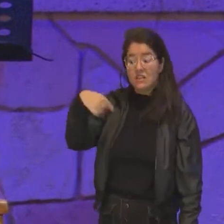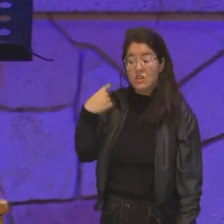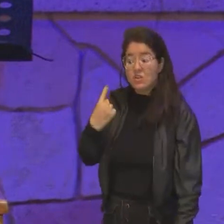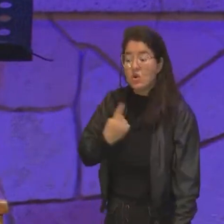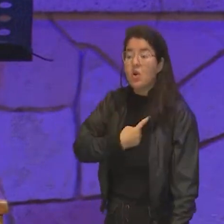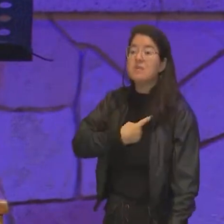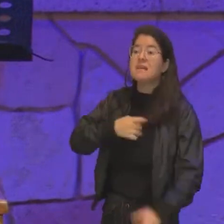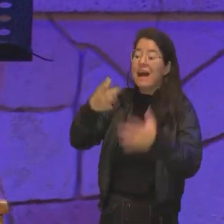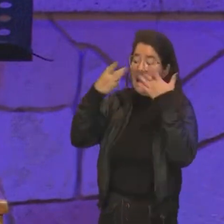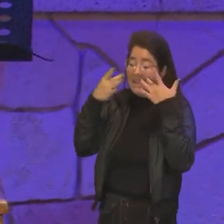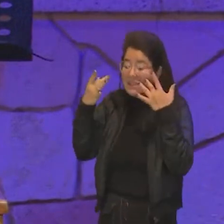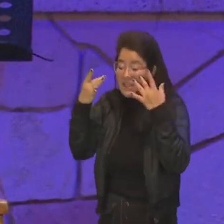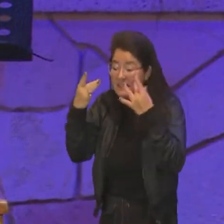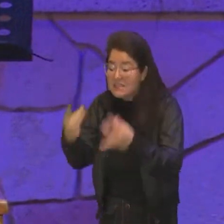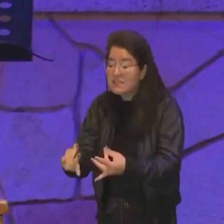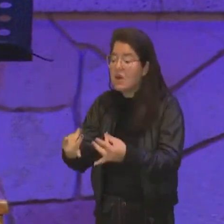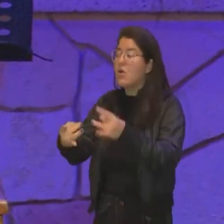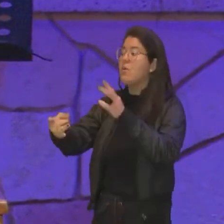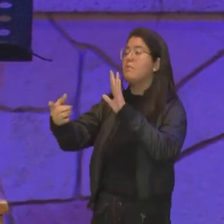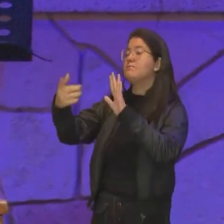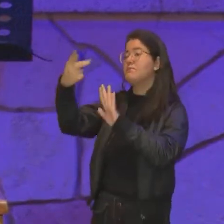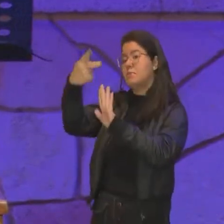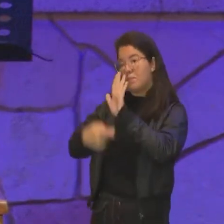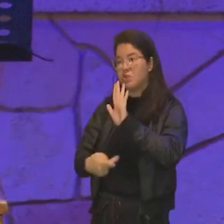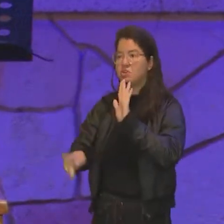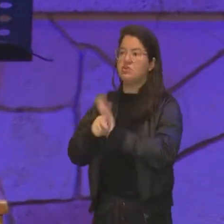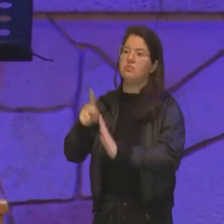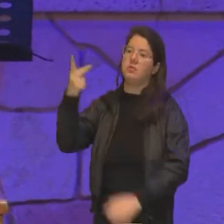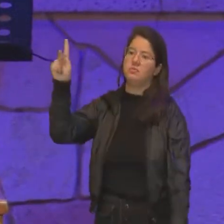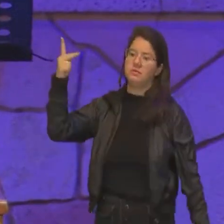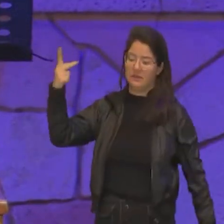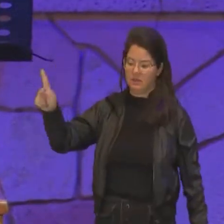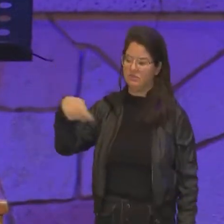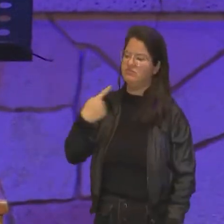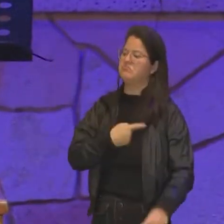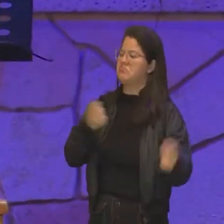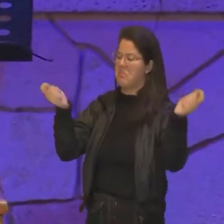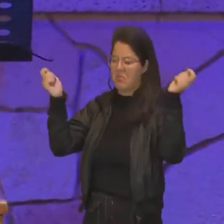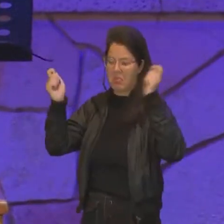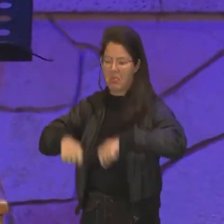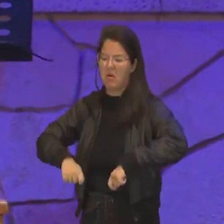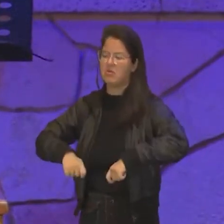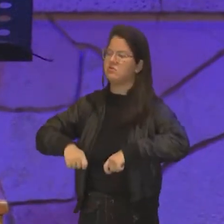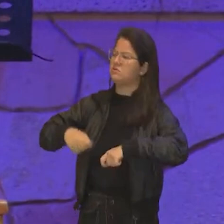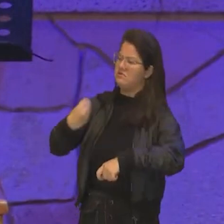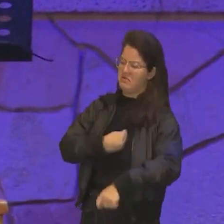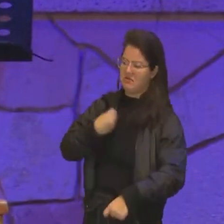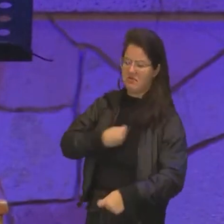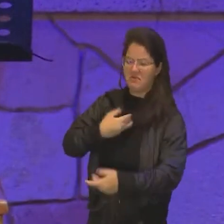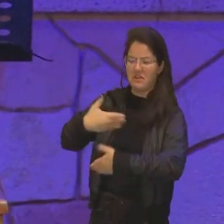atentarmos para o seu propósito e para o seu plano. Podemos caminhar com fé, com